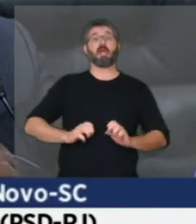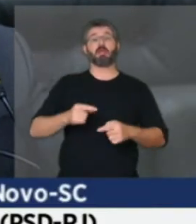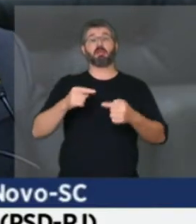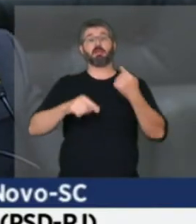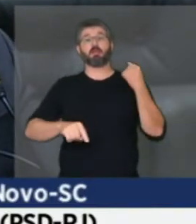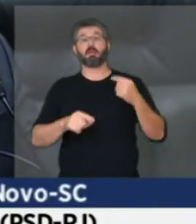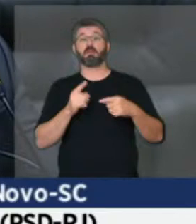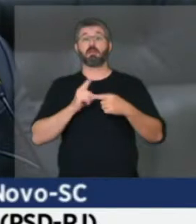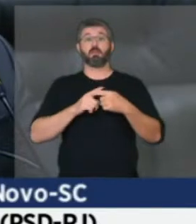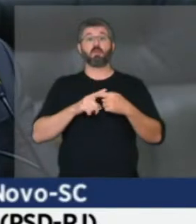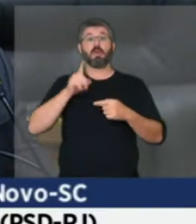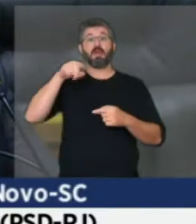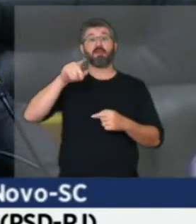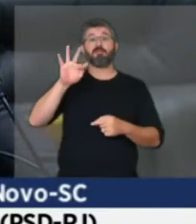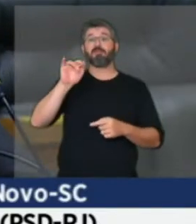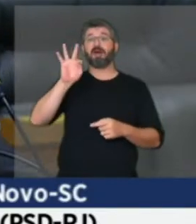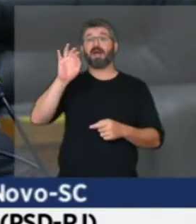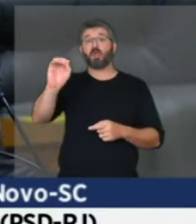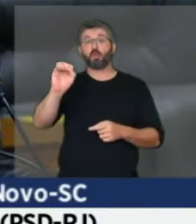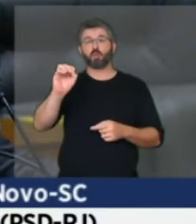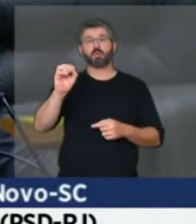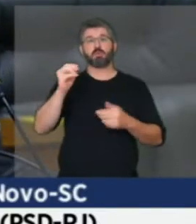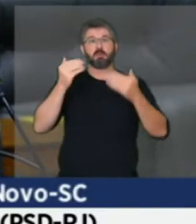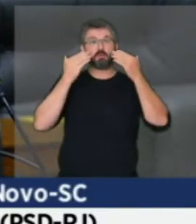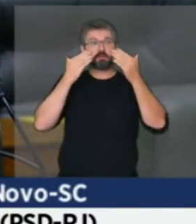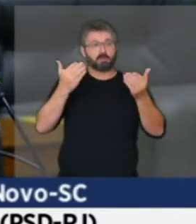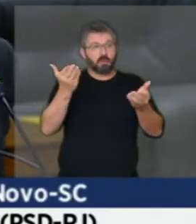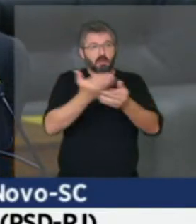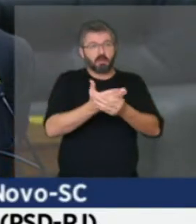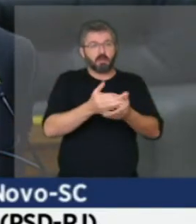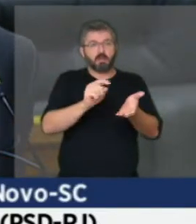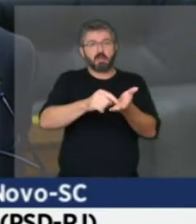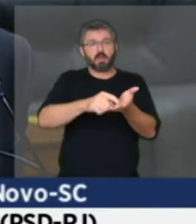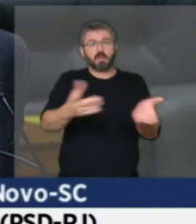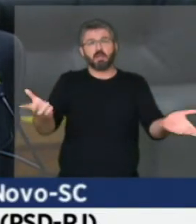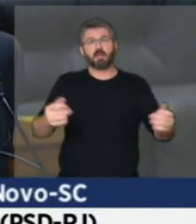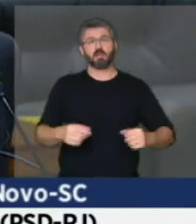pelos fatos que estão nessa representação?